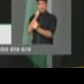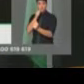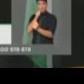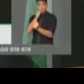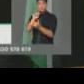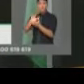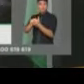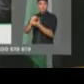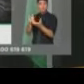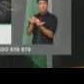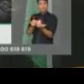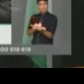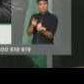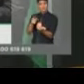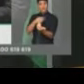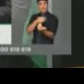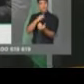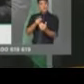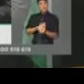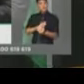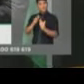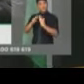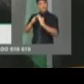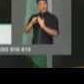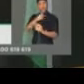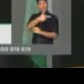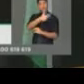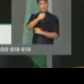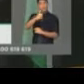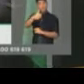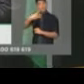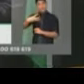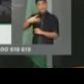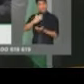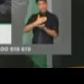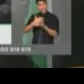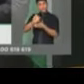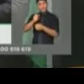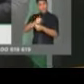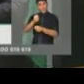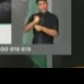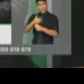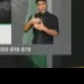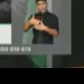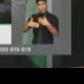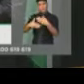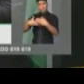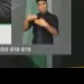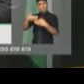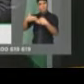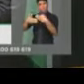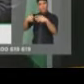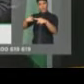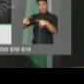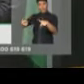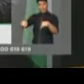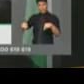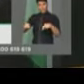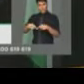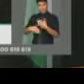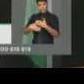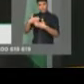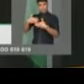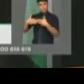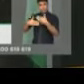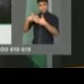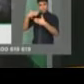que mora desde 2013 e que estava construindo no seu lote um